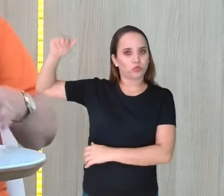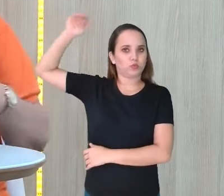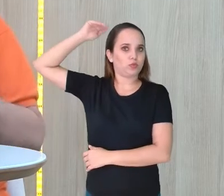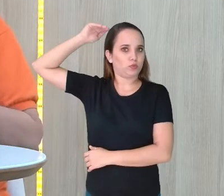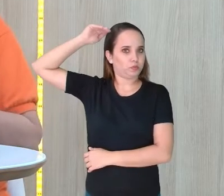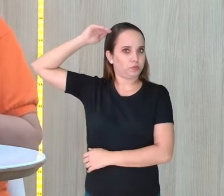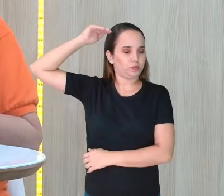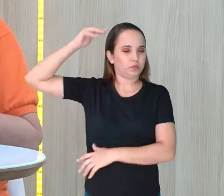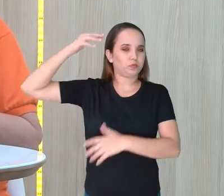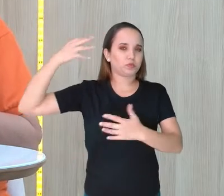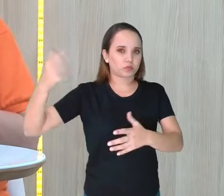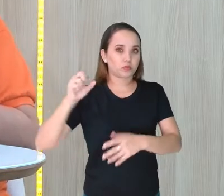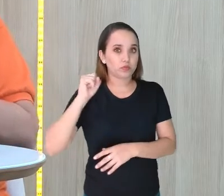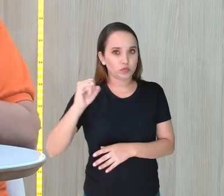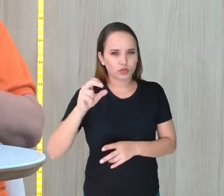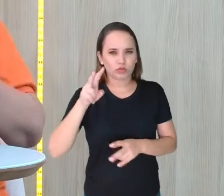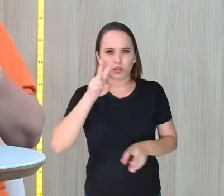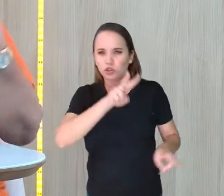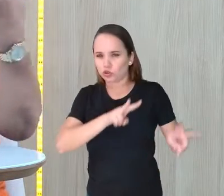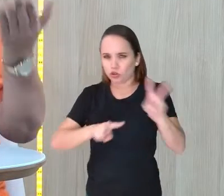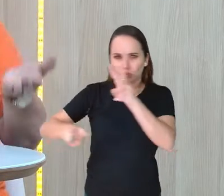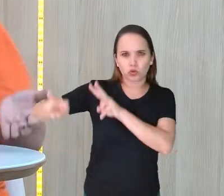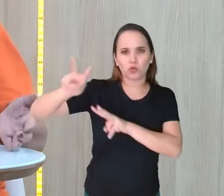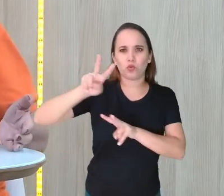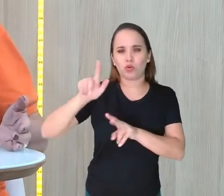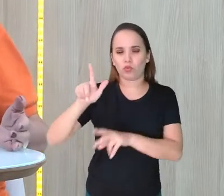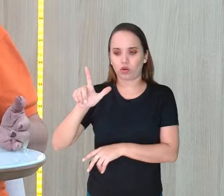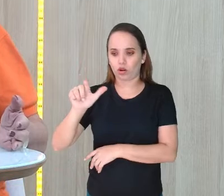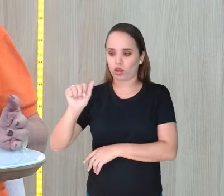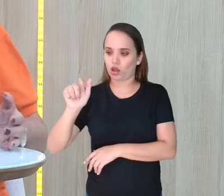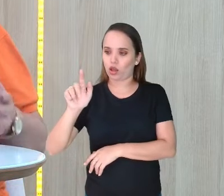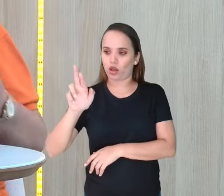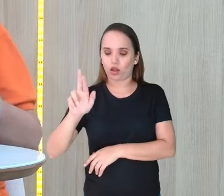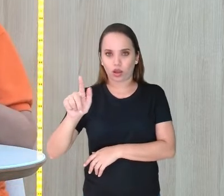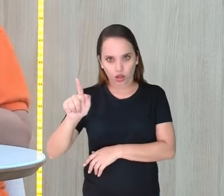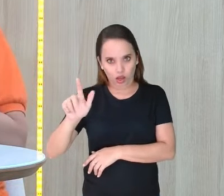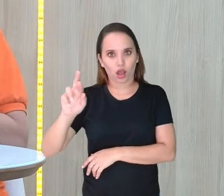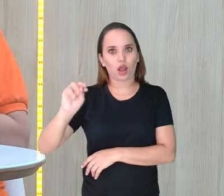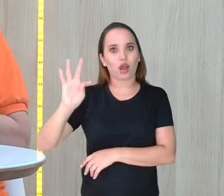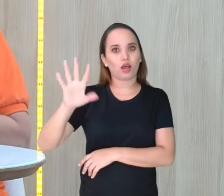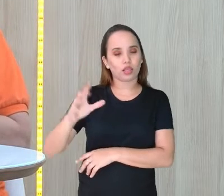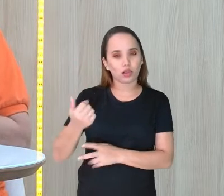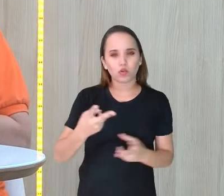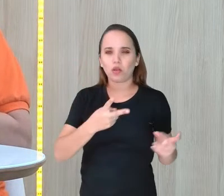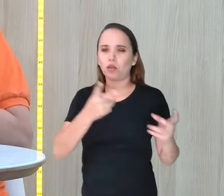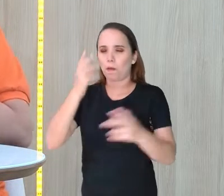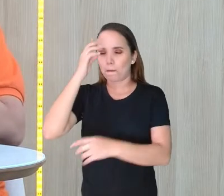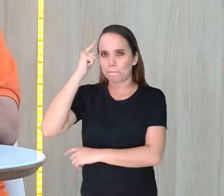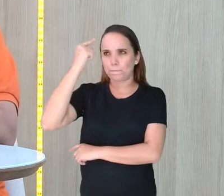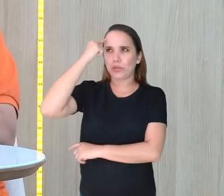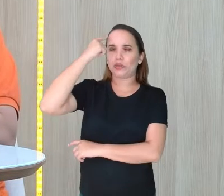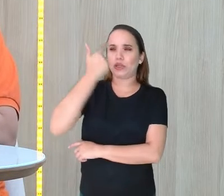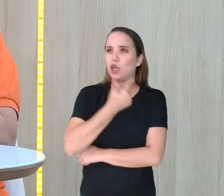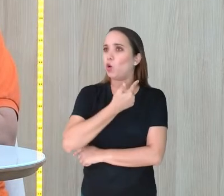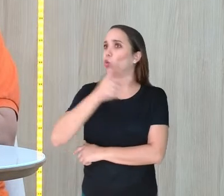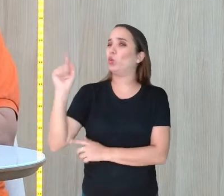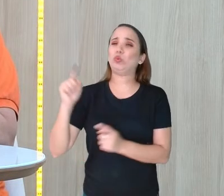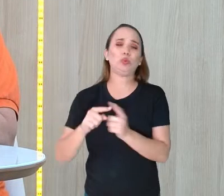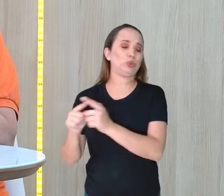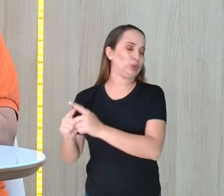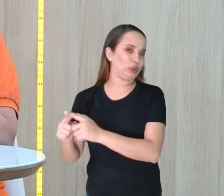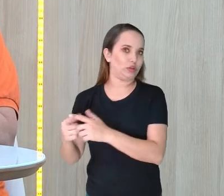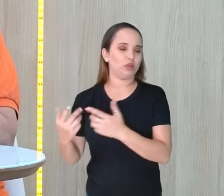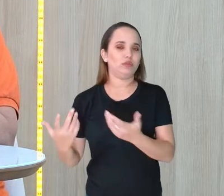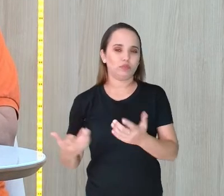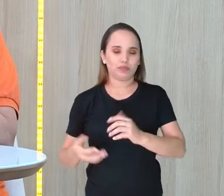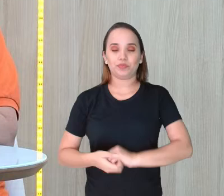Então, olhando para uma lagarta, você acha logo que é uma outra espécie. É isso que a gente vê em relação. E a respeito de